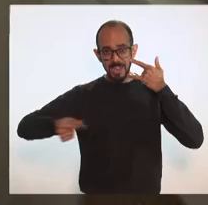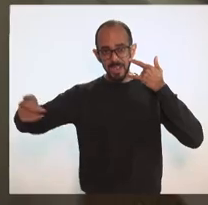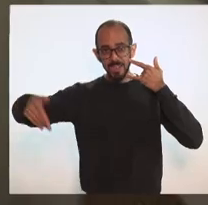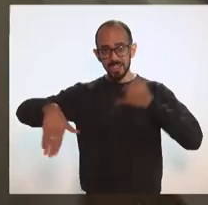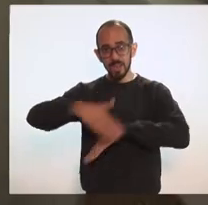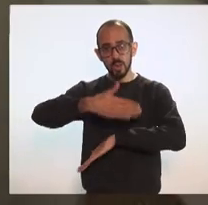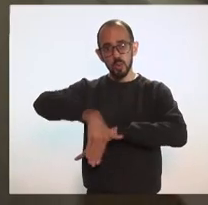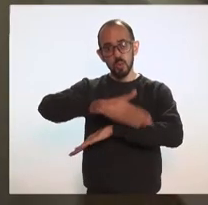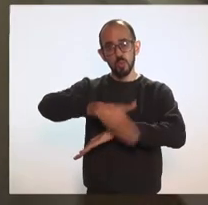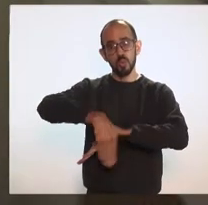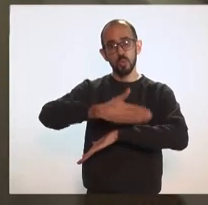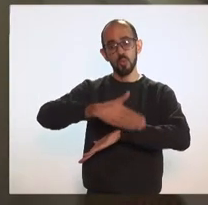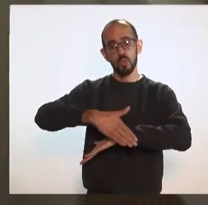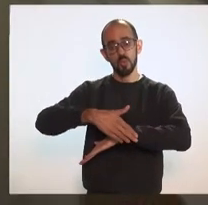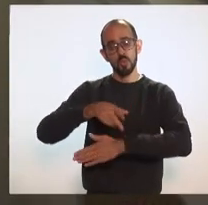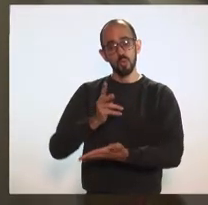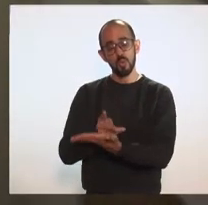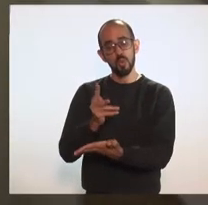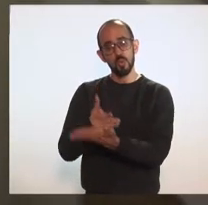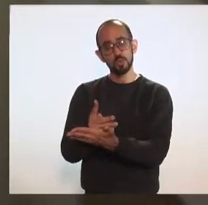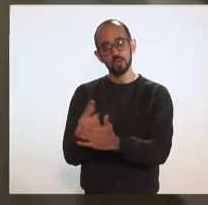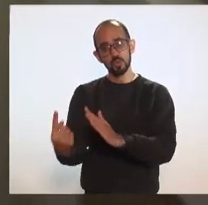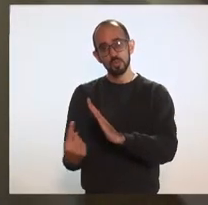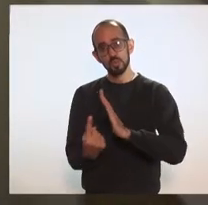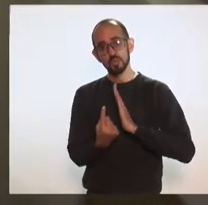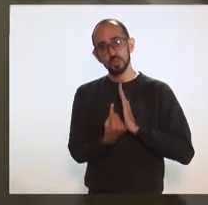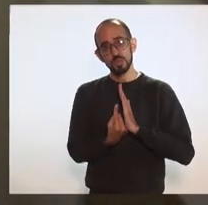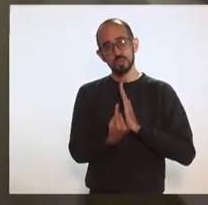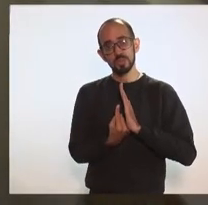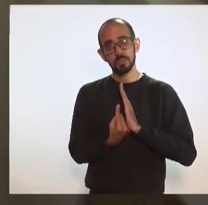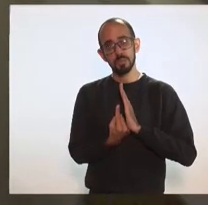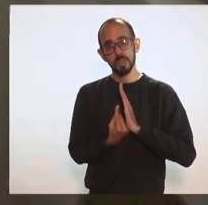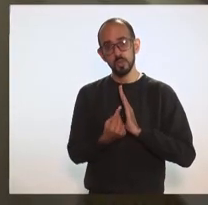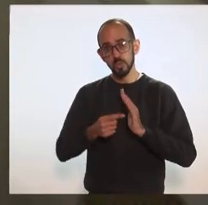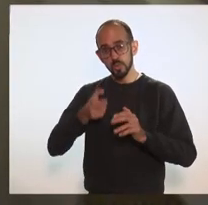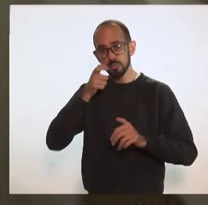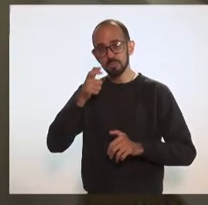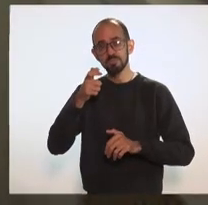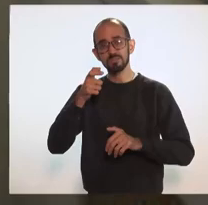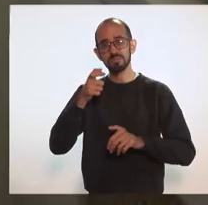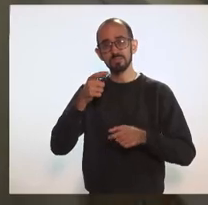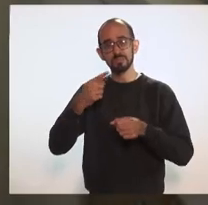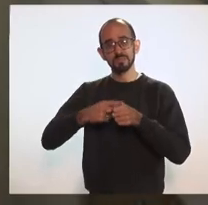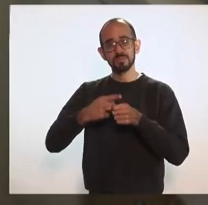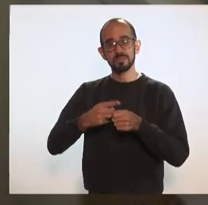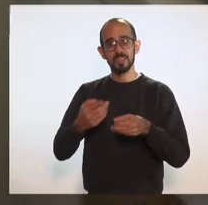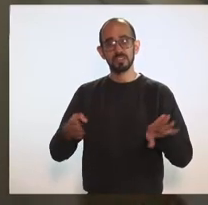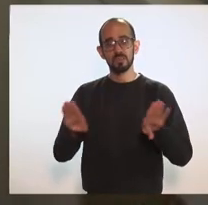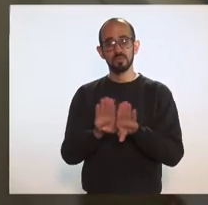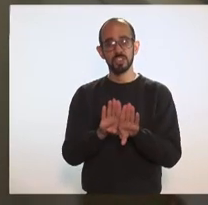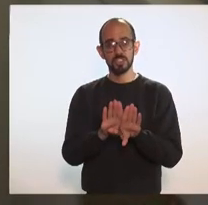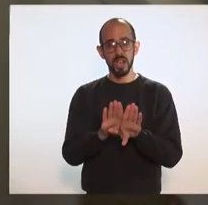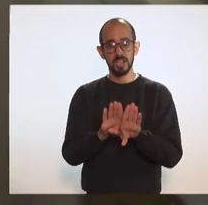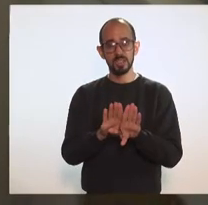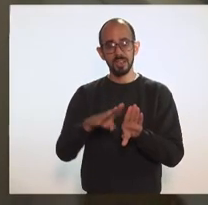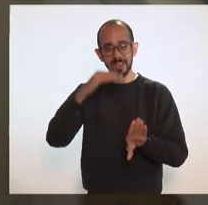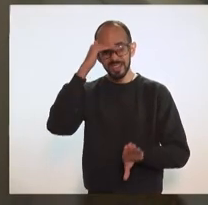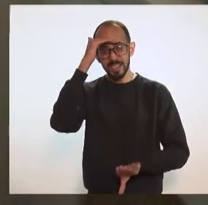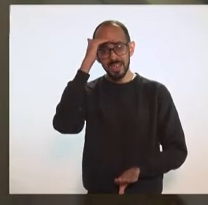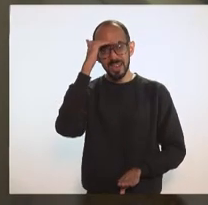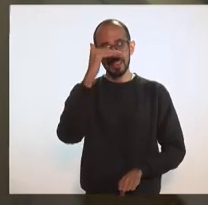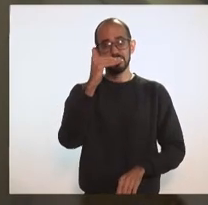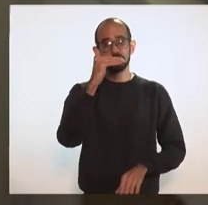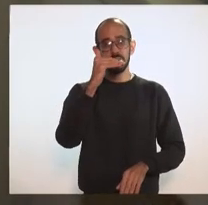mantenho distância mesmo Observe o Joaquim Barros Tu comprou essas